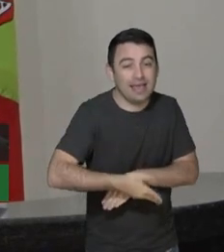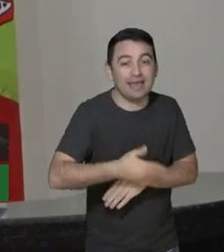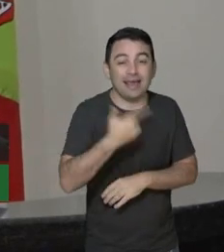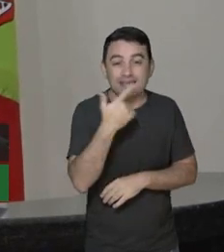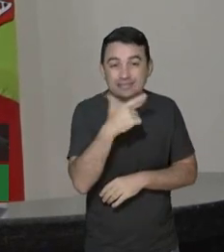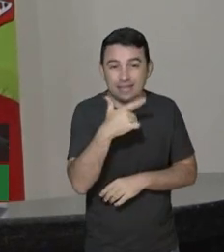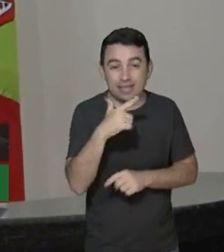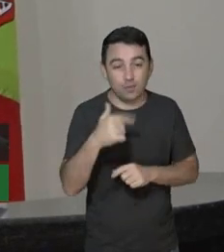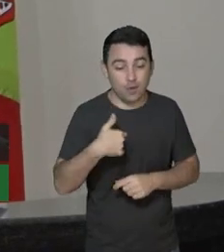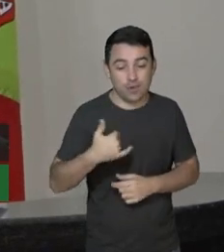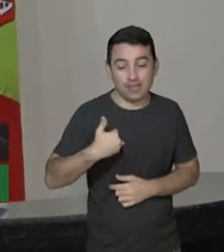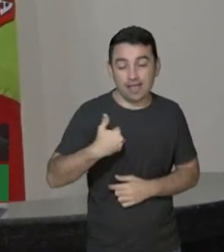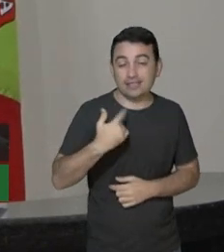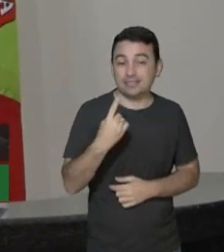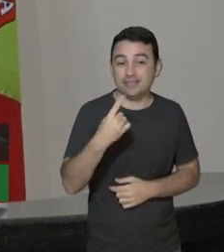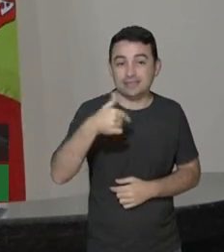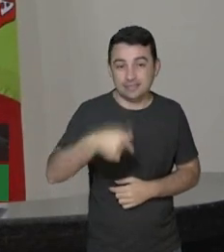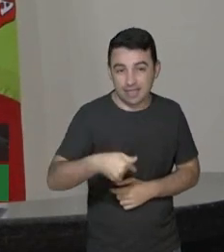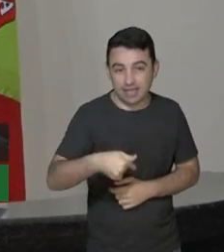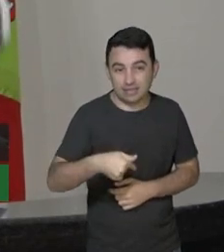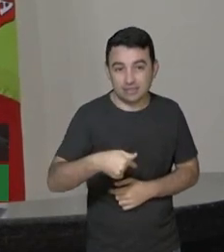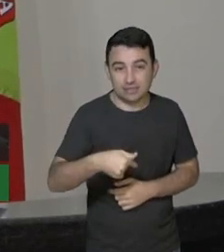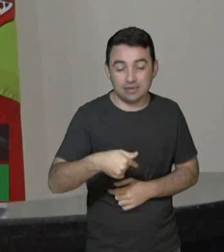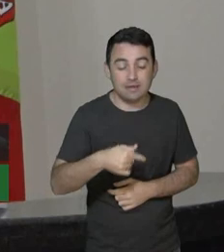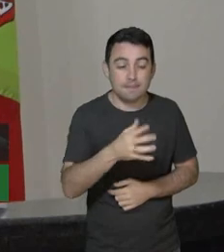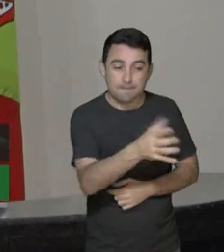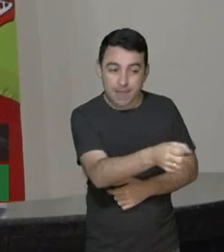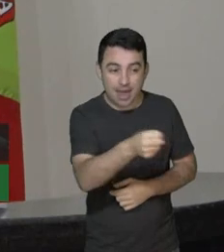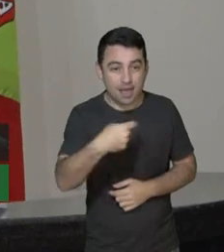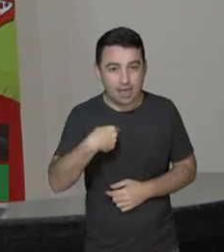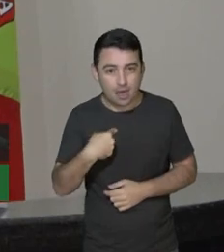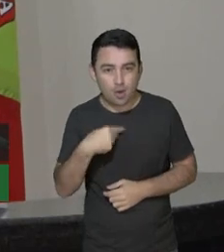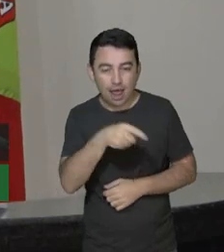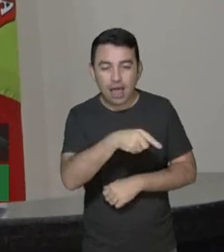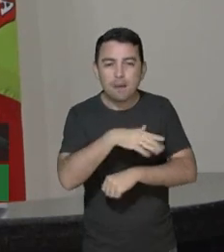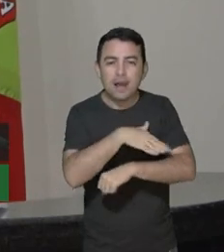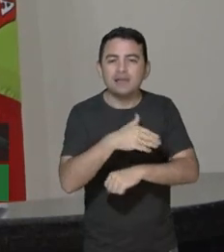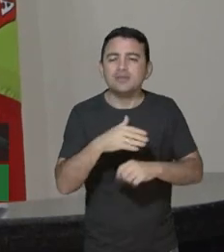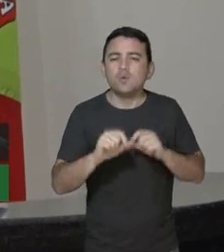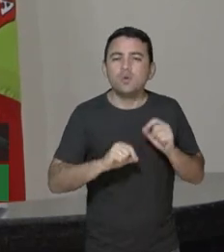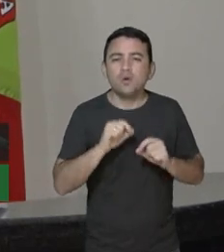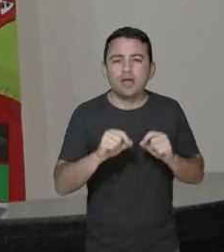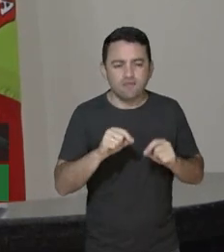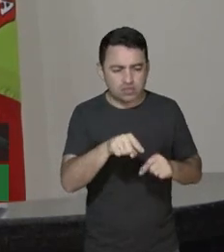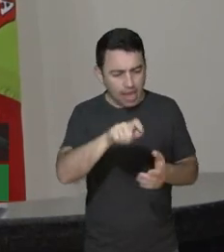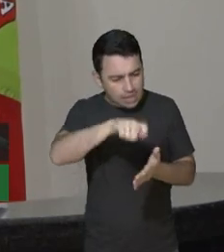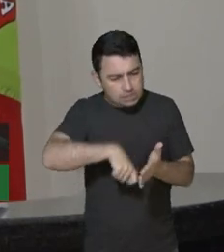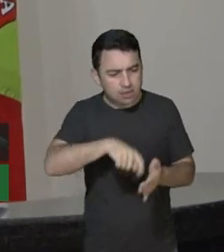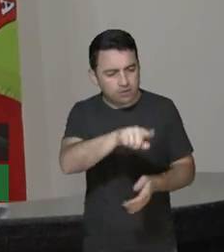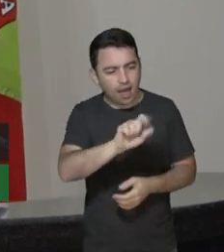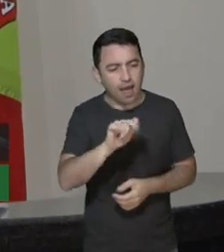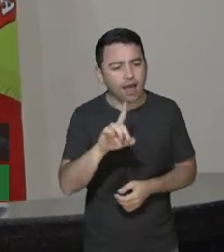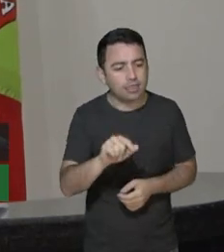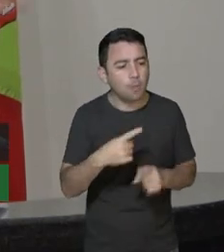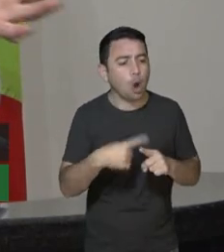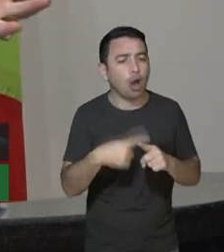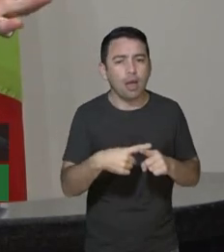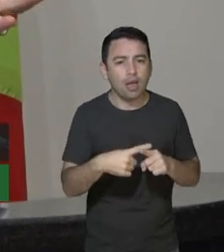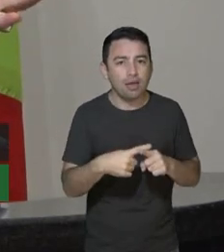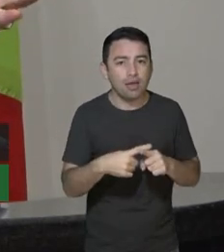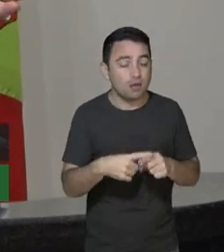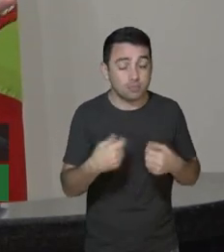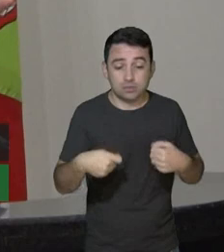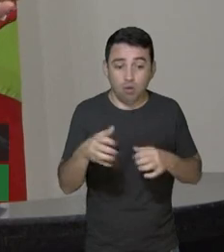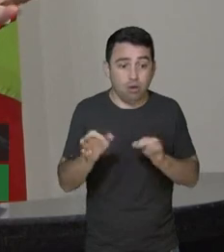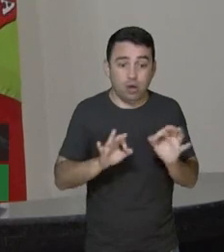eu tinha 17 anos, me pegaram na praça e me disseram assim: ah, dá sina aqui, para quê? Nós temos que organizar